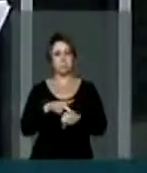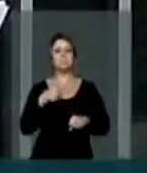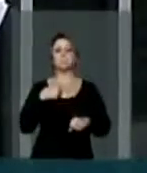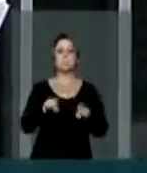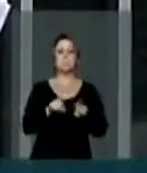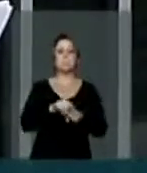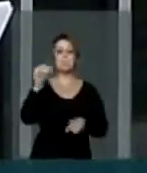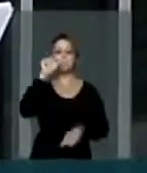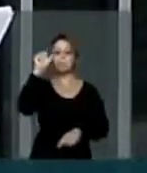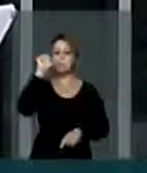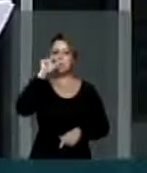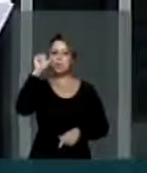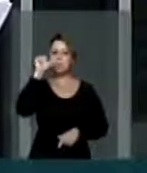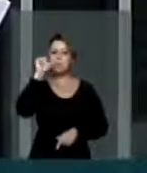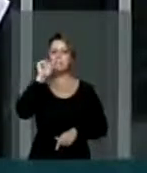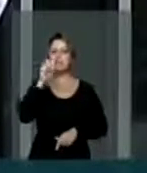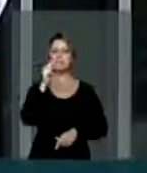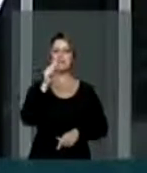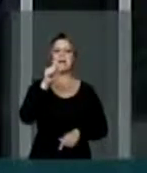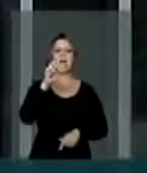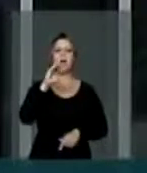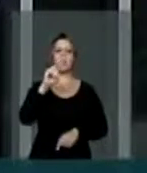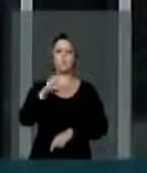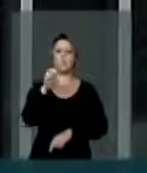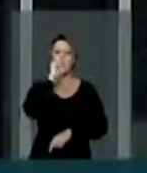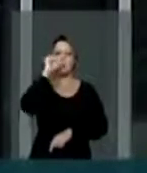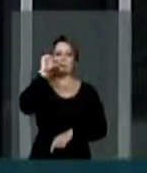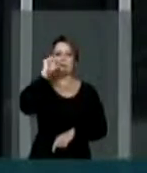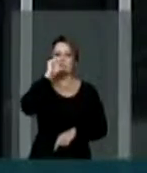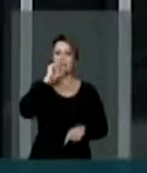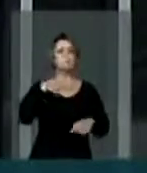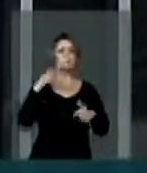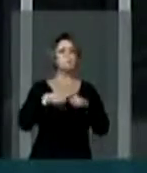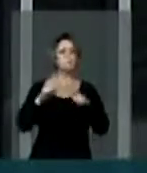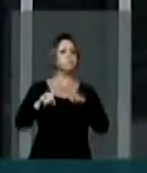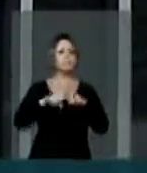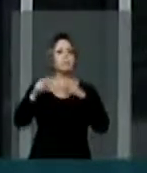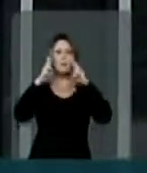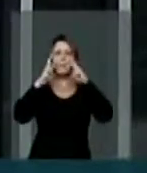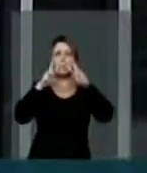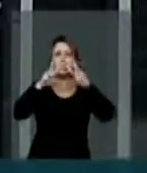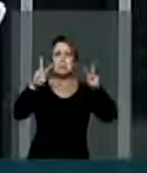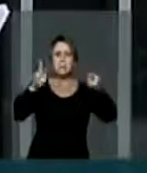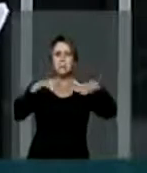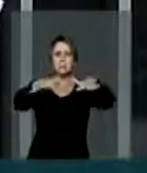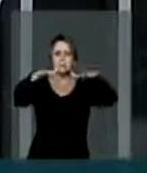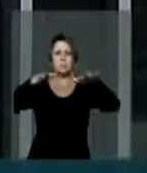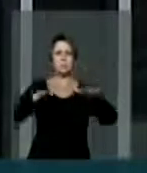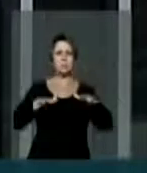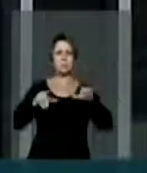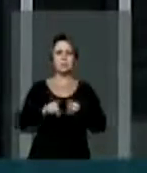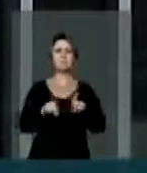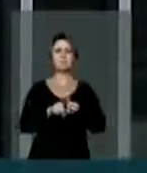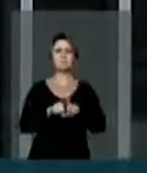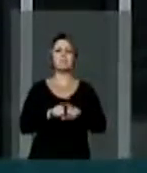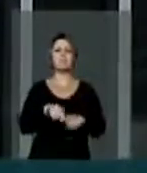bebida alcoólica tem sido a responsável por tantas desgraças. Tivemos que assistir nesse plenário a imposição